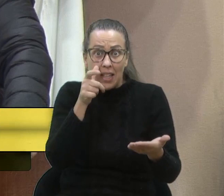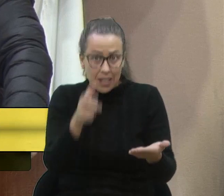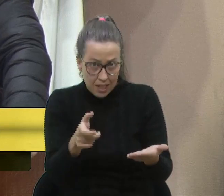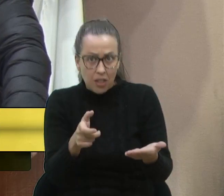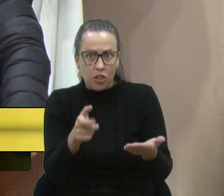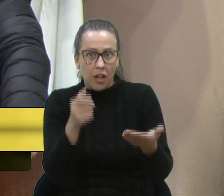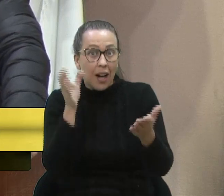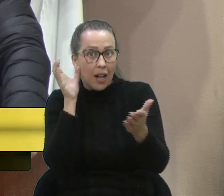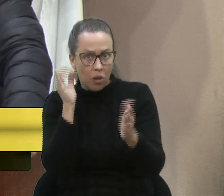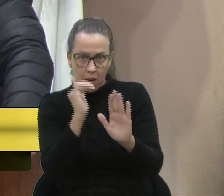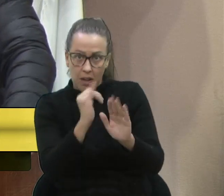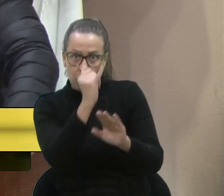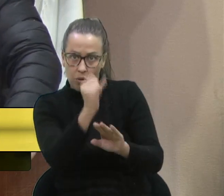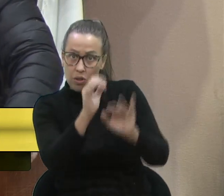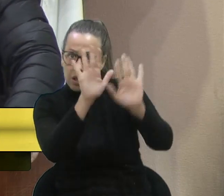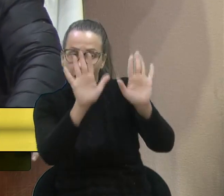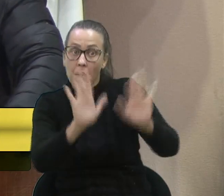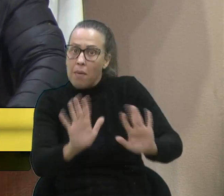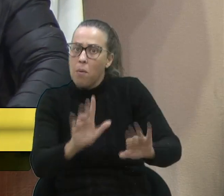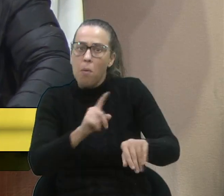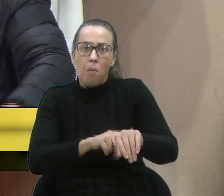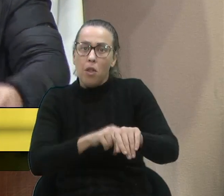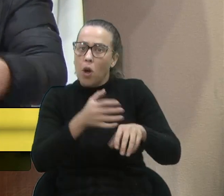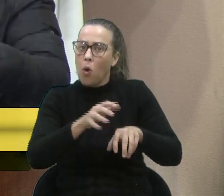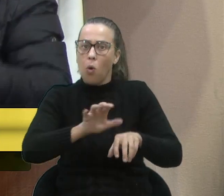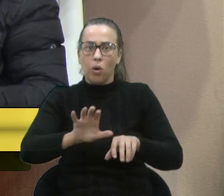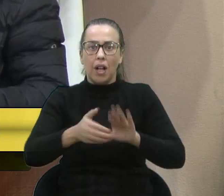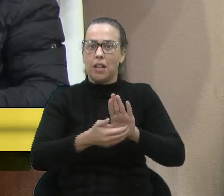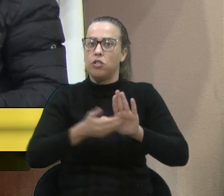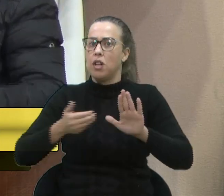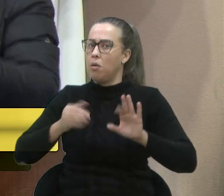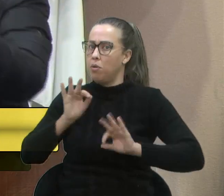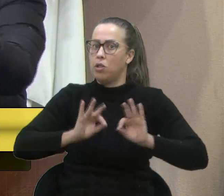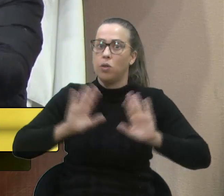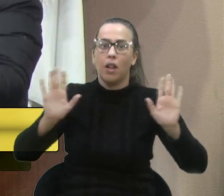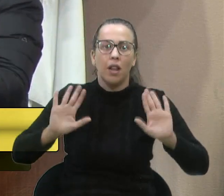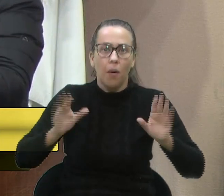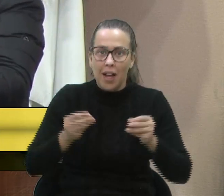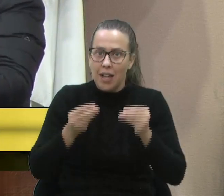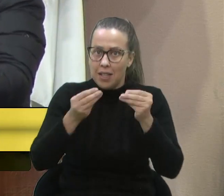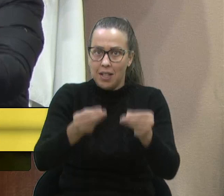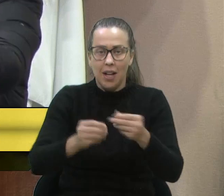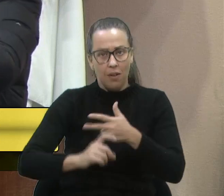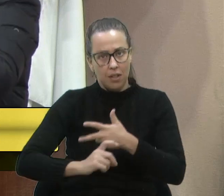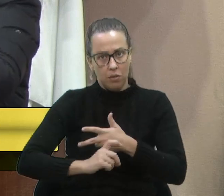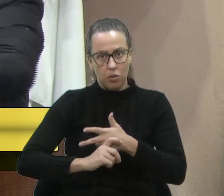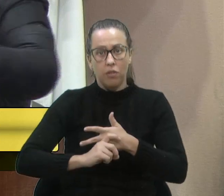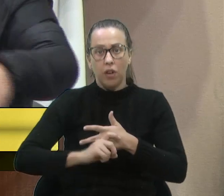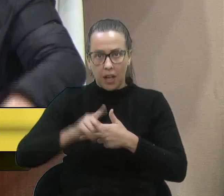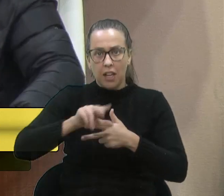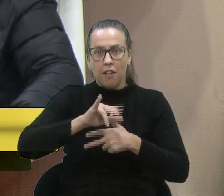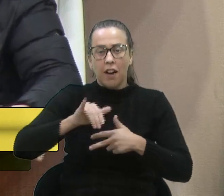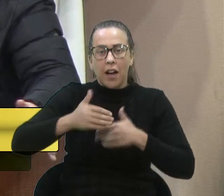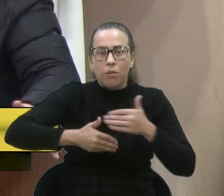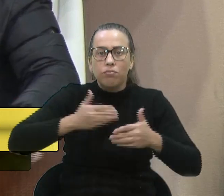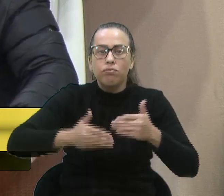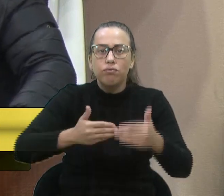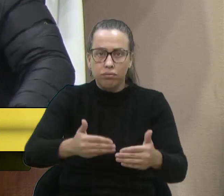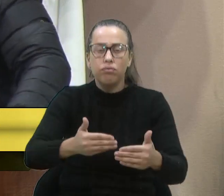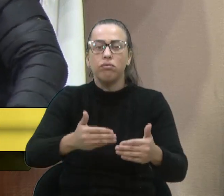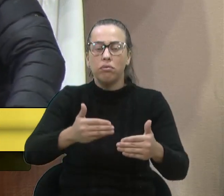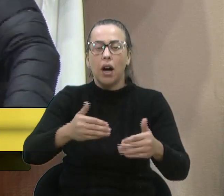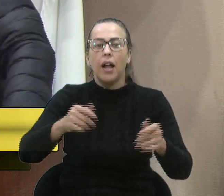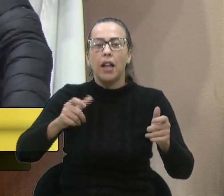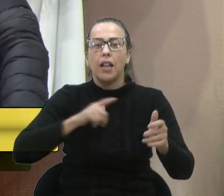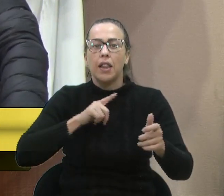dizer que eu não, em momento algum, eu me oponho a retirar o projeto, entregar ao Executivo e que ele venha de lá para cá, para que a gente tenha